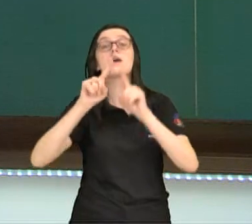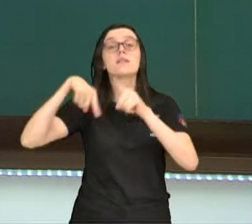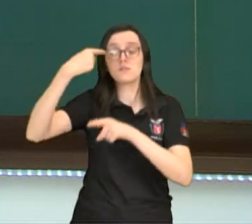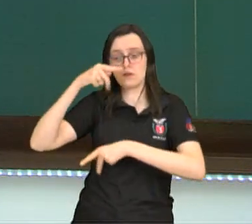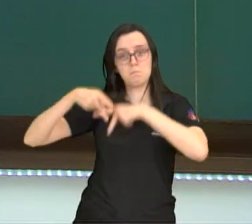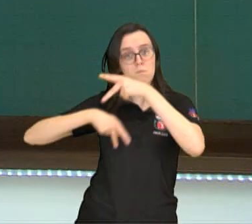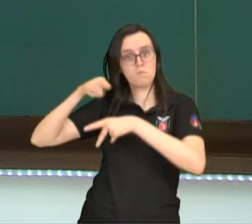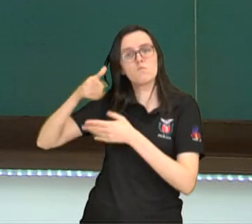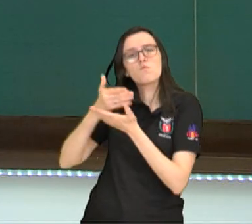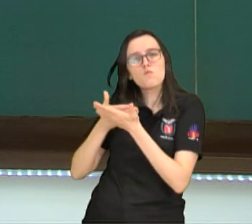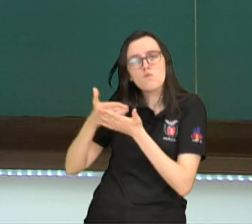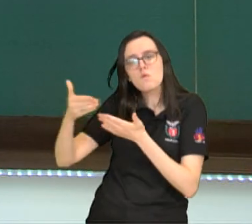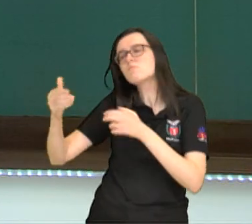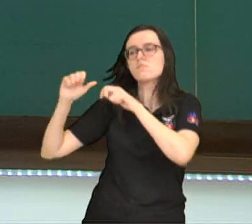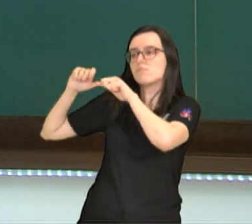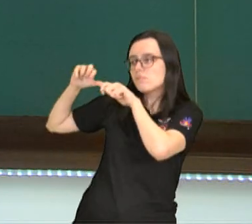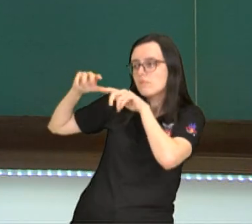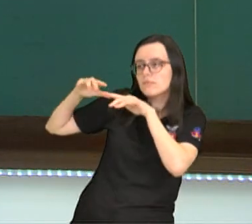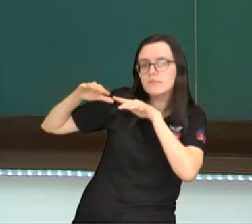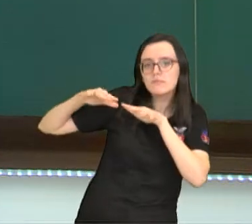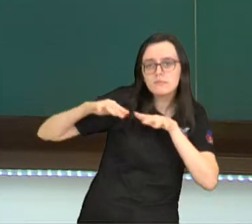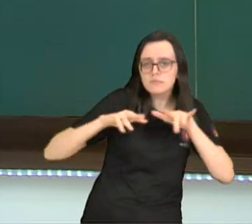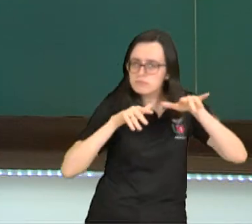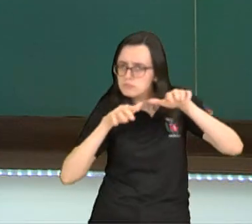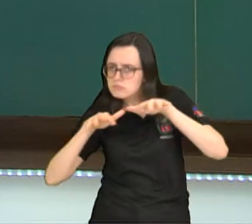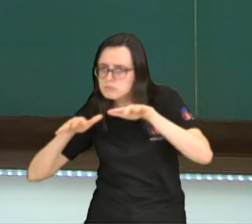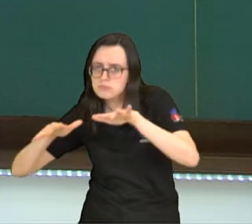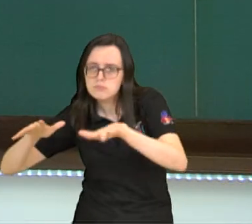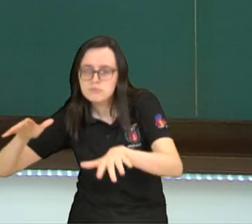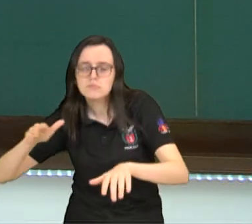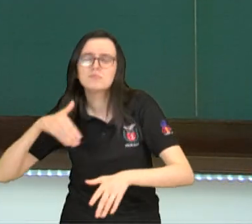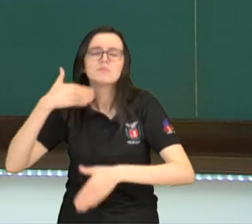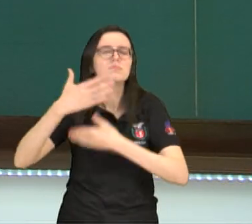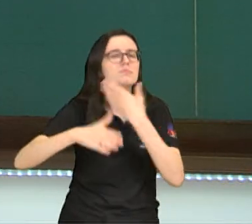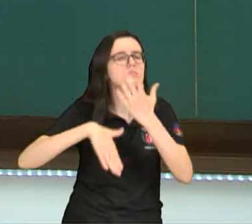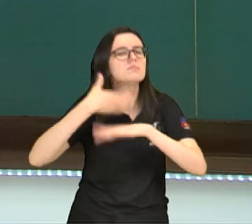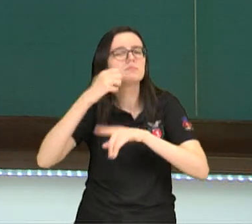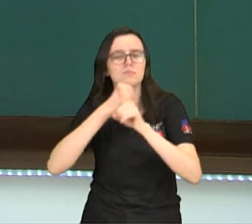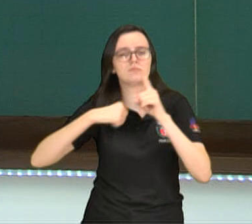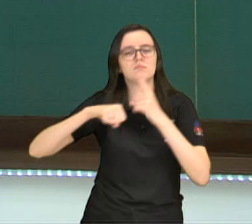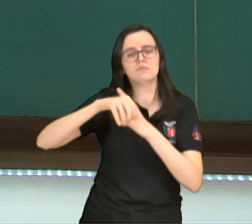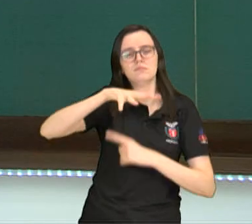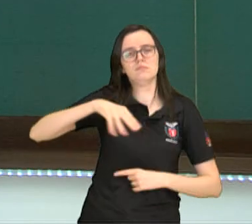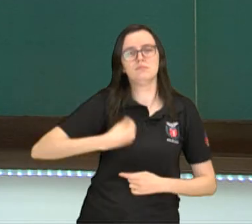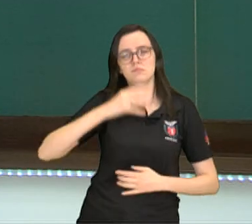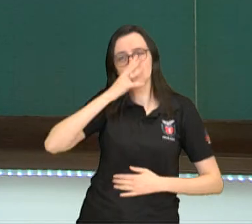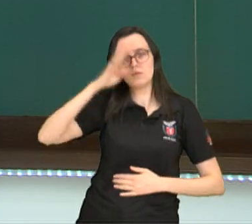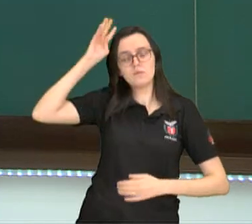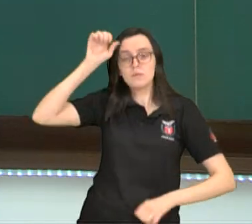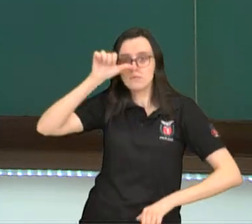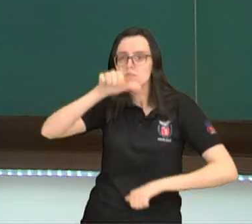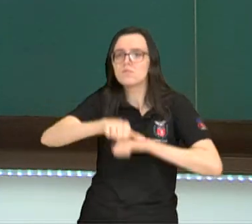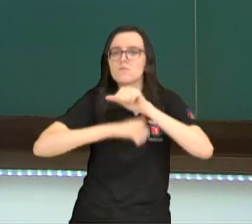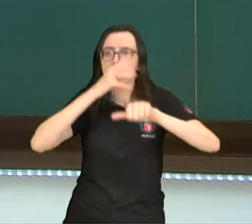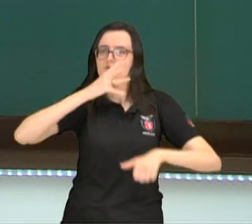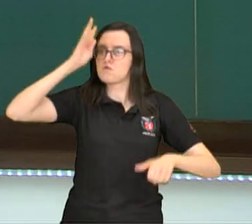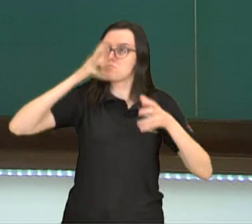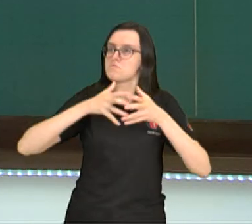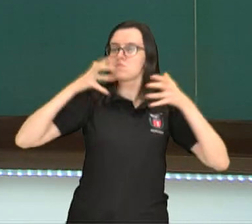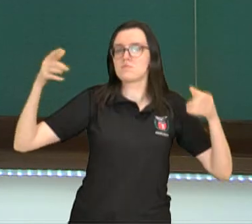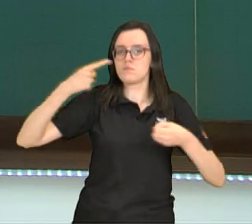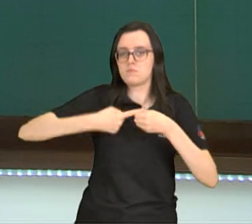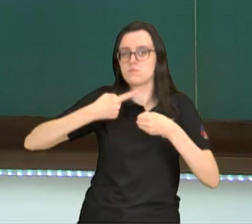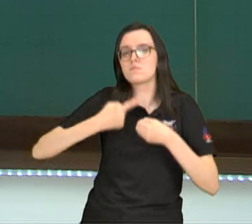etruscos começam a entrar na sociedade romana, Roma vai se tornar uma grande cidade.